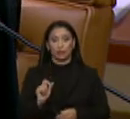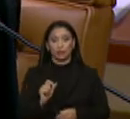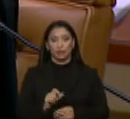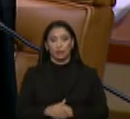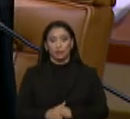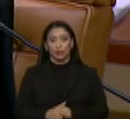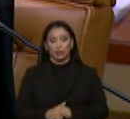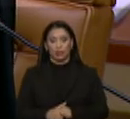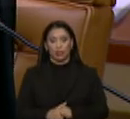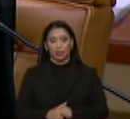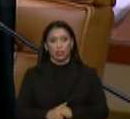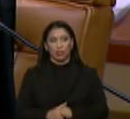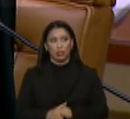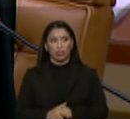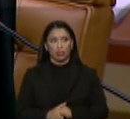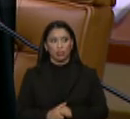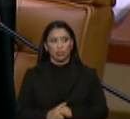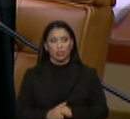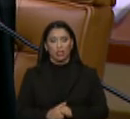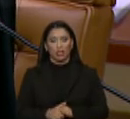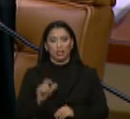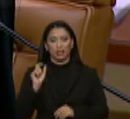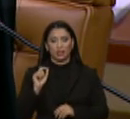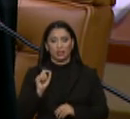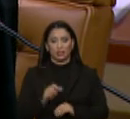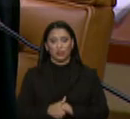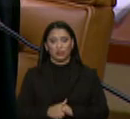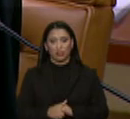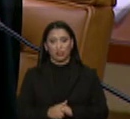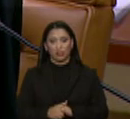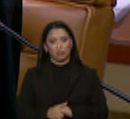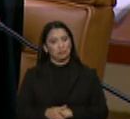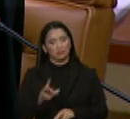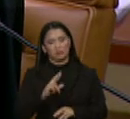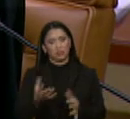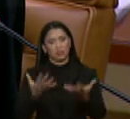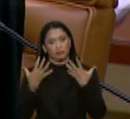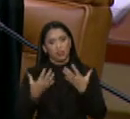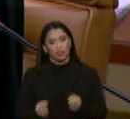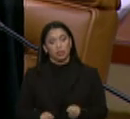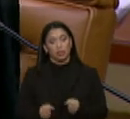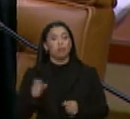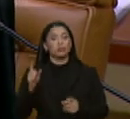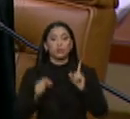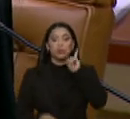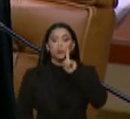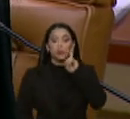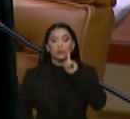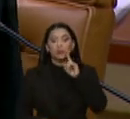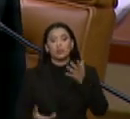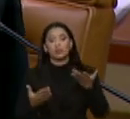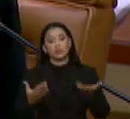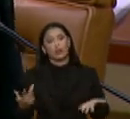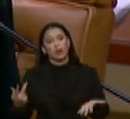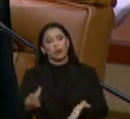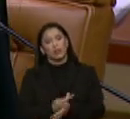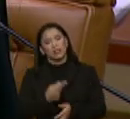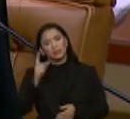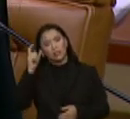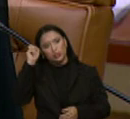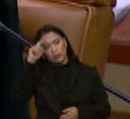anexo nesse tratado internacional mas não foi aceito pelos Estados Unidos isso vem é dificultando